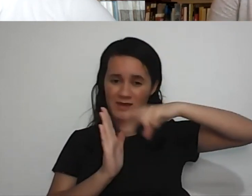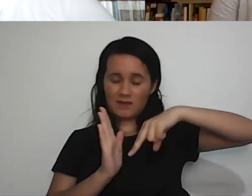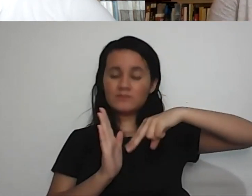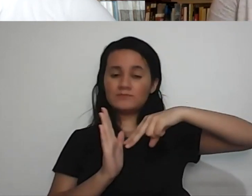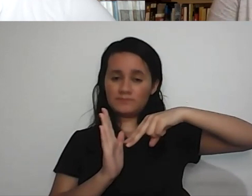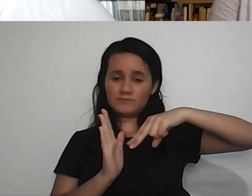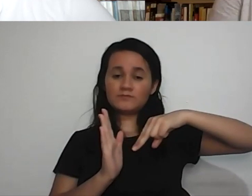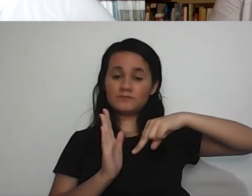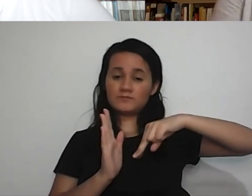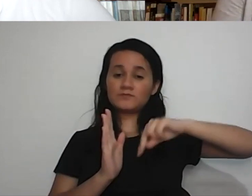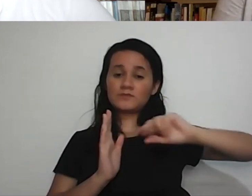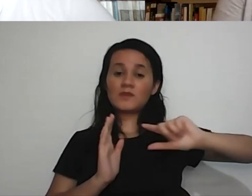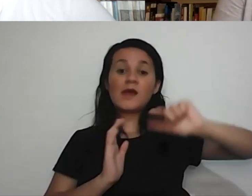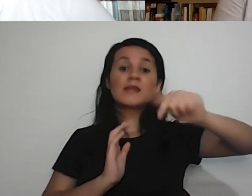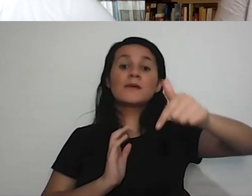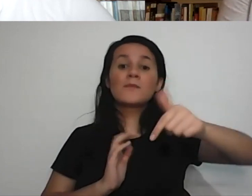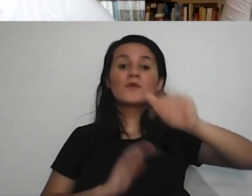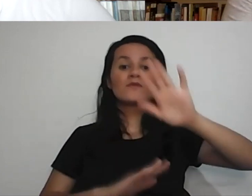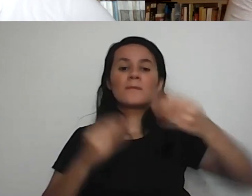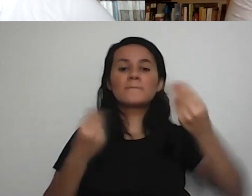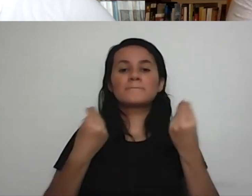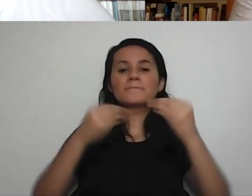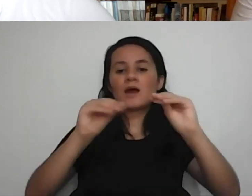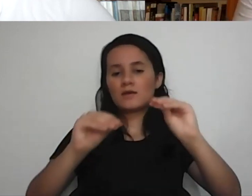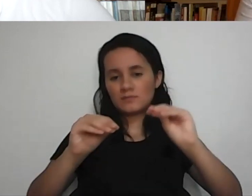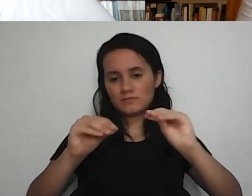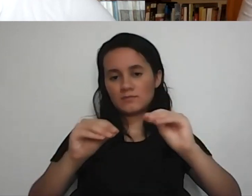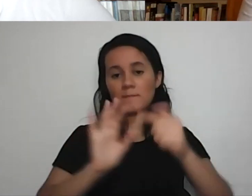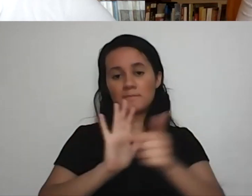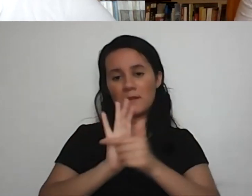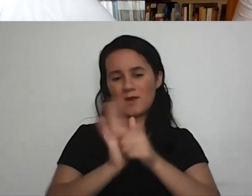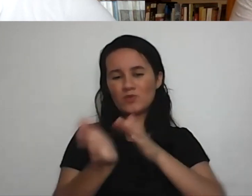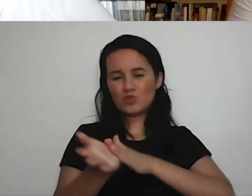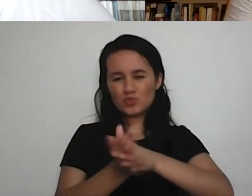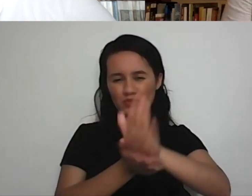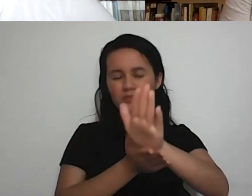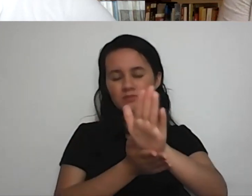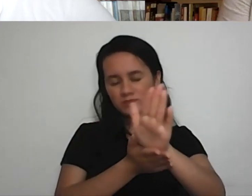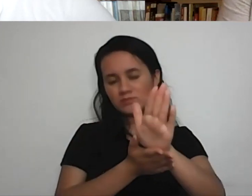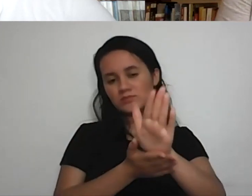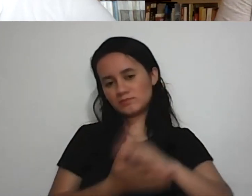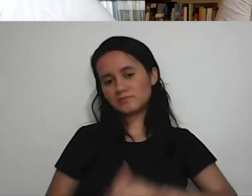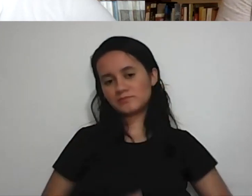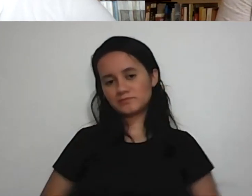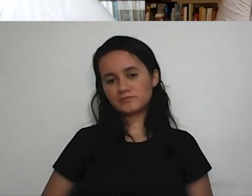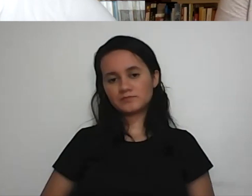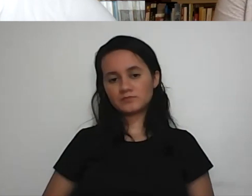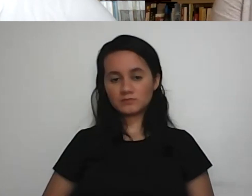e só depois, na verdade, que acabam sendo publicados às vezes em papel, inclusive, né.